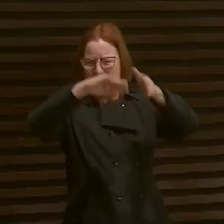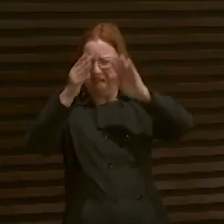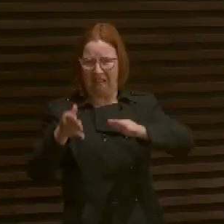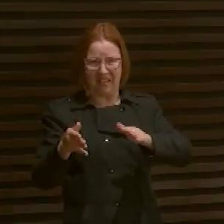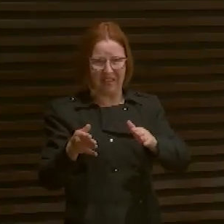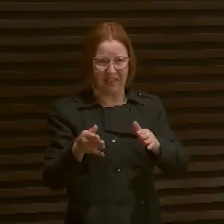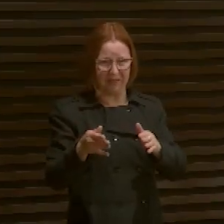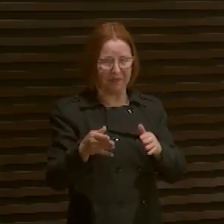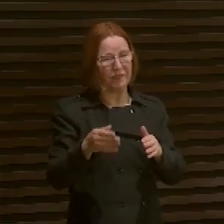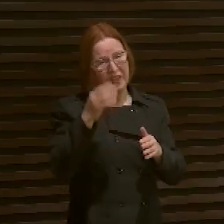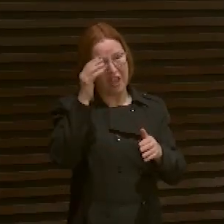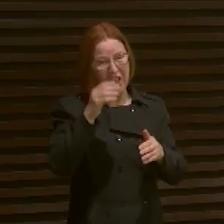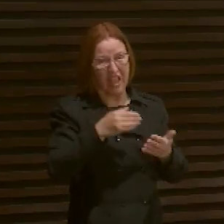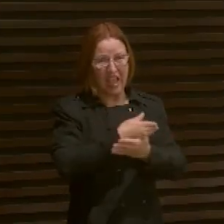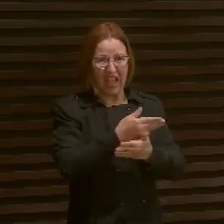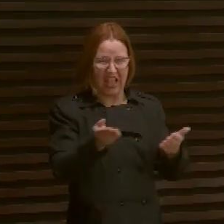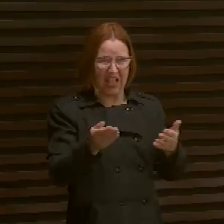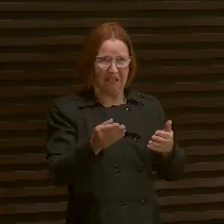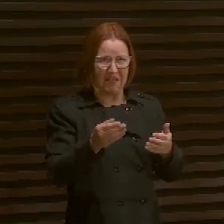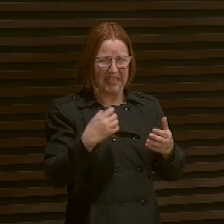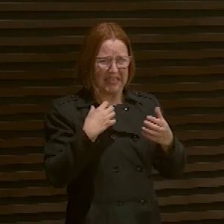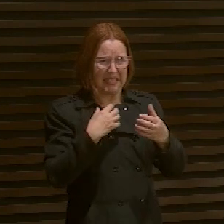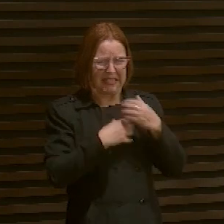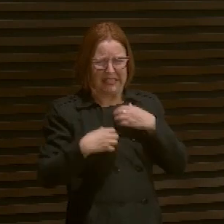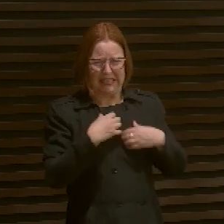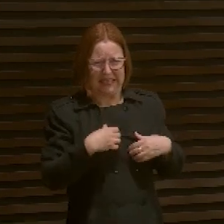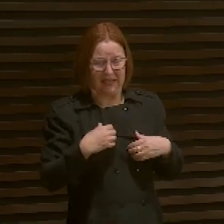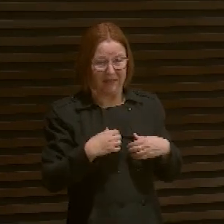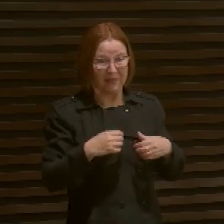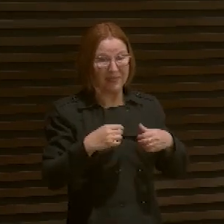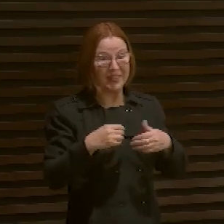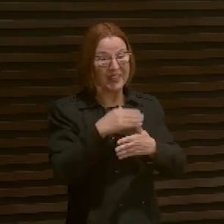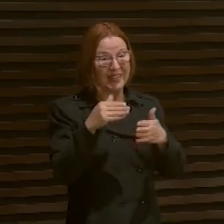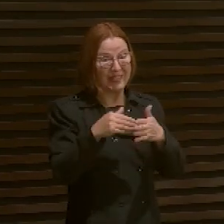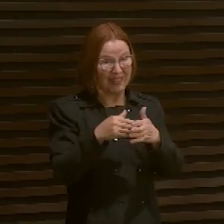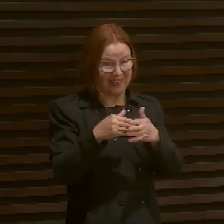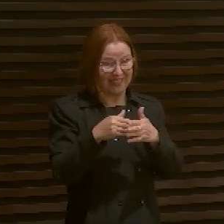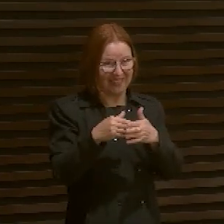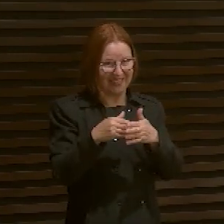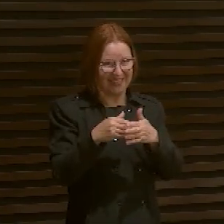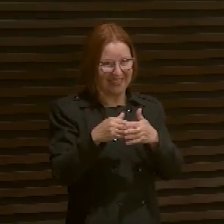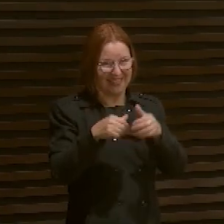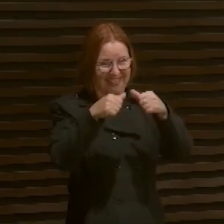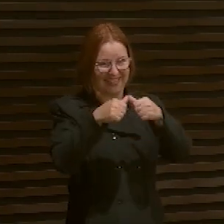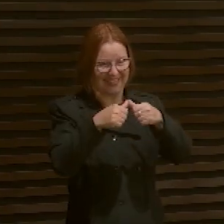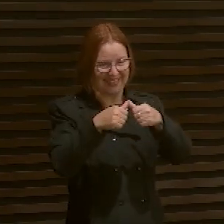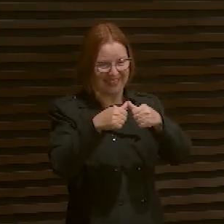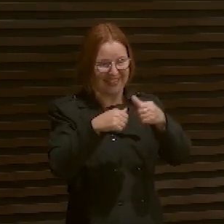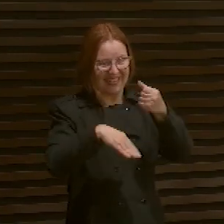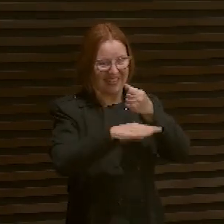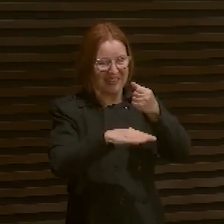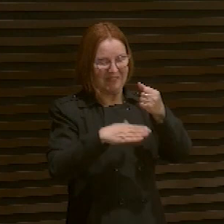ameaçando a vida de vocês, vocês estão desesperados, essas coisas todas estão literalmente debaixo dos meus pés.